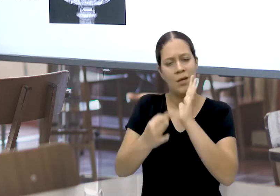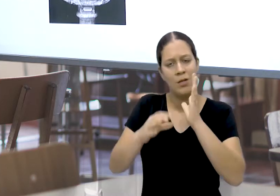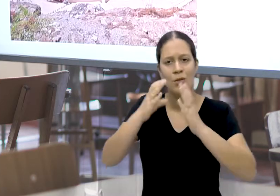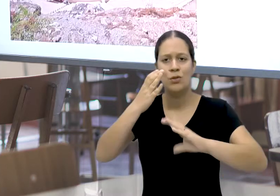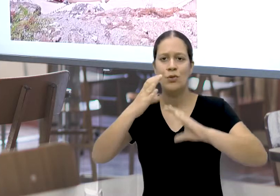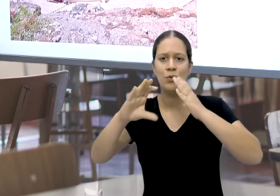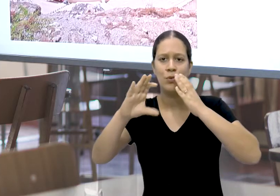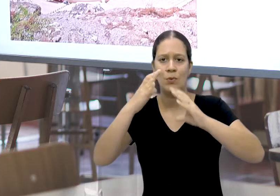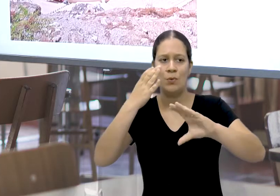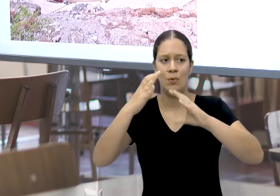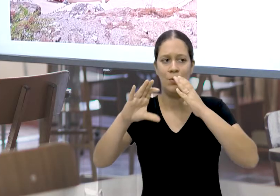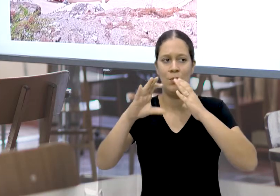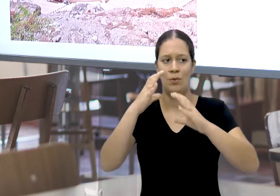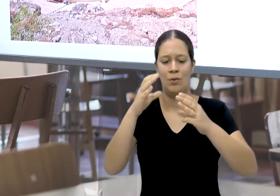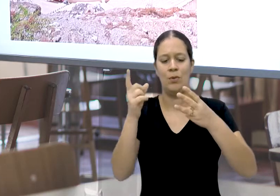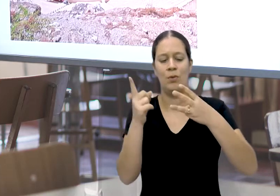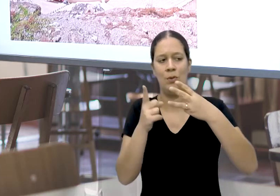isso?